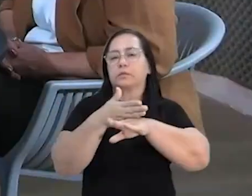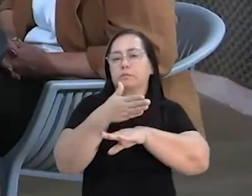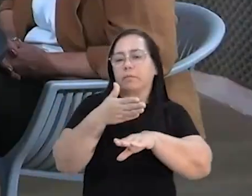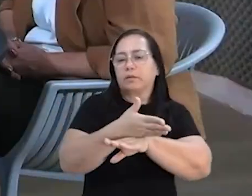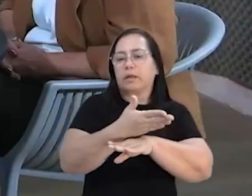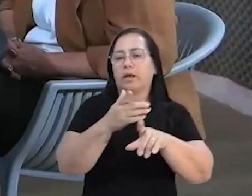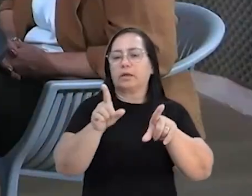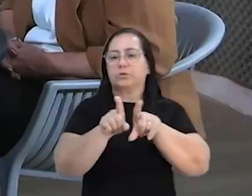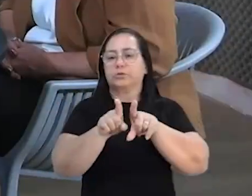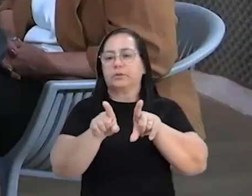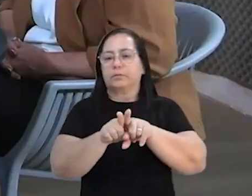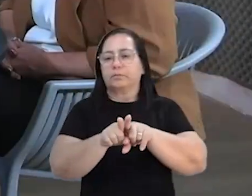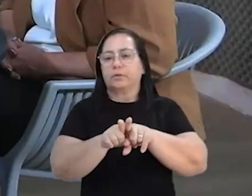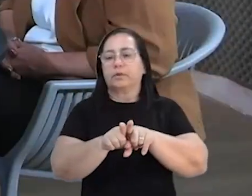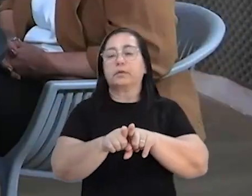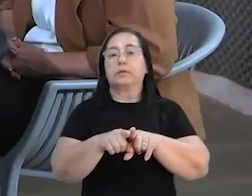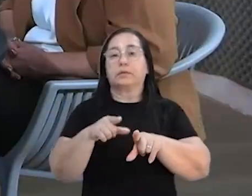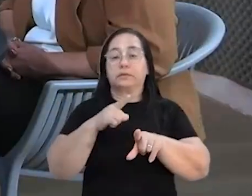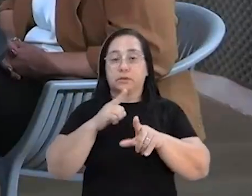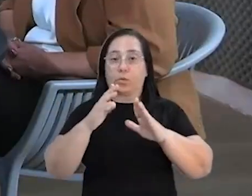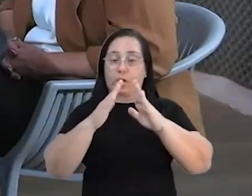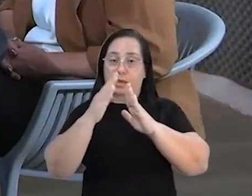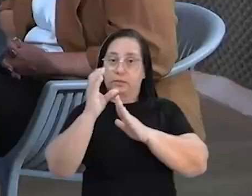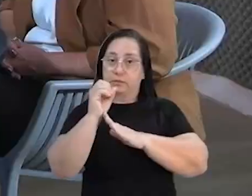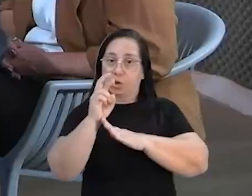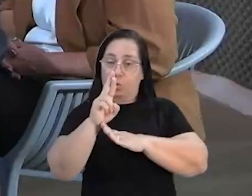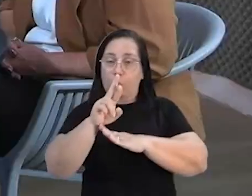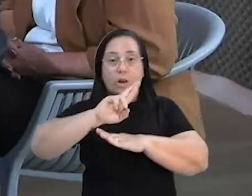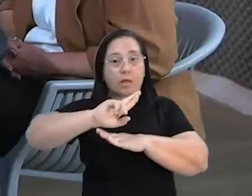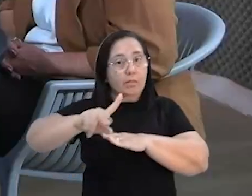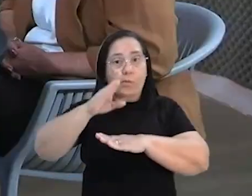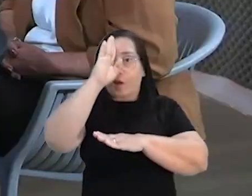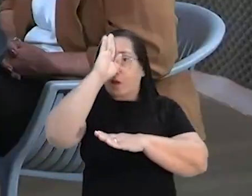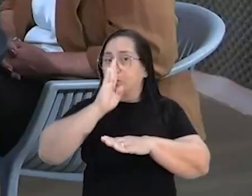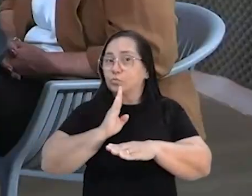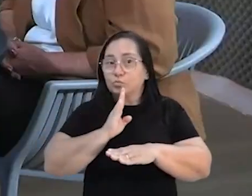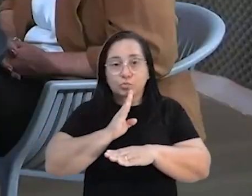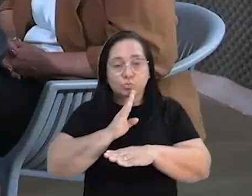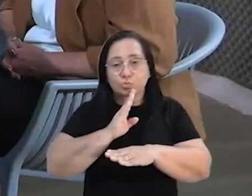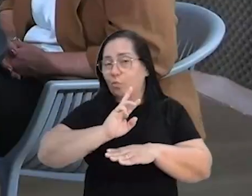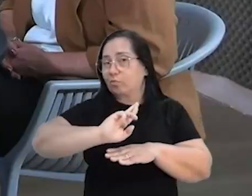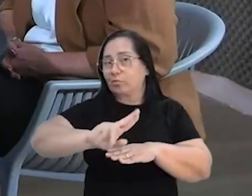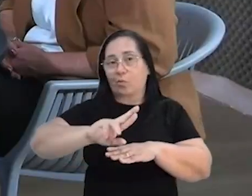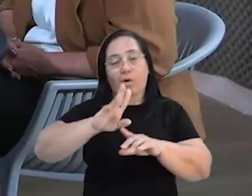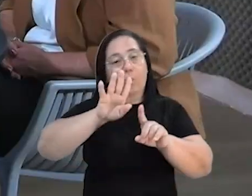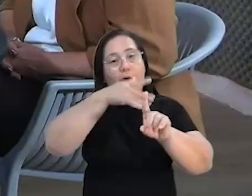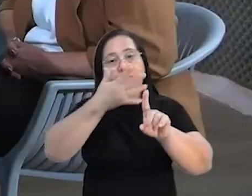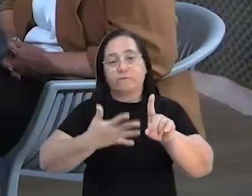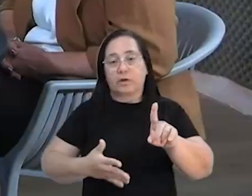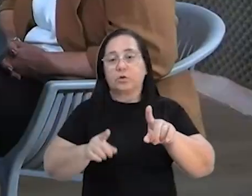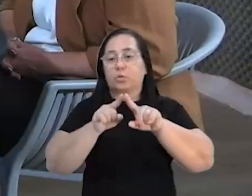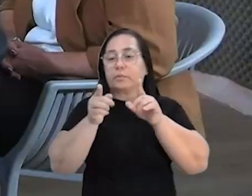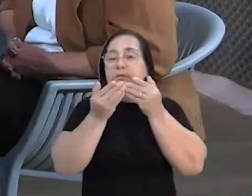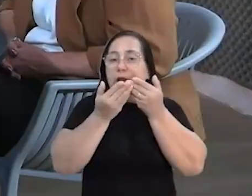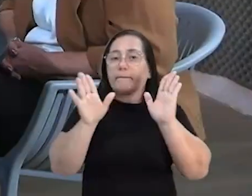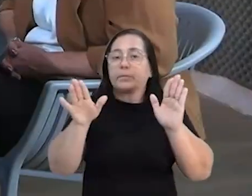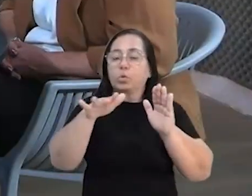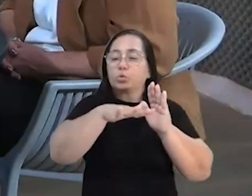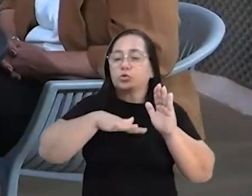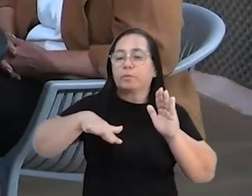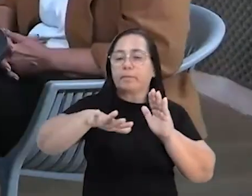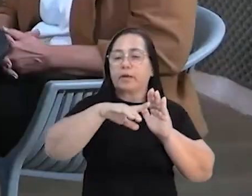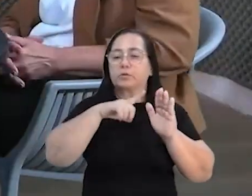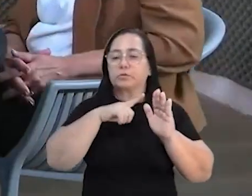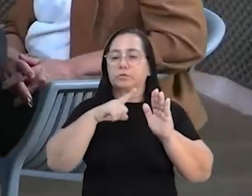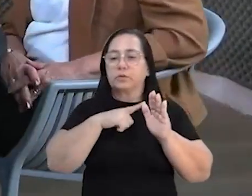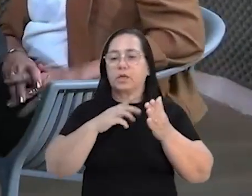já falava disso, etc. A Casa Cor, ela não é um evento gratuito. Né? Eles fizeram espaços hoje em dia, né? Existem